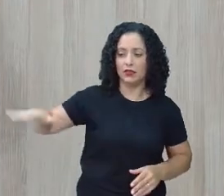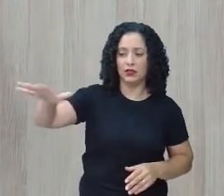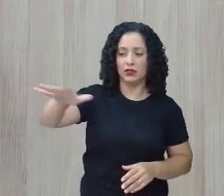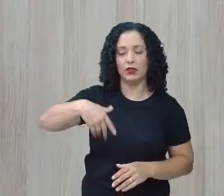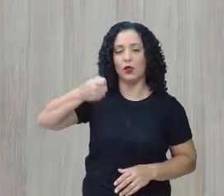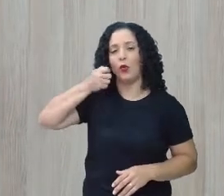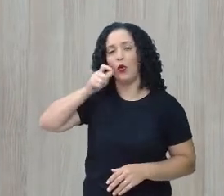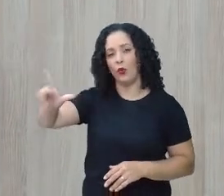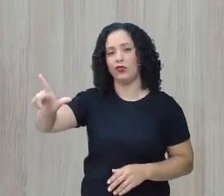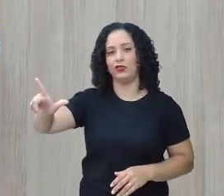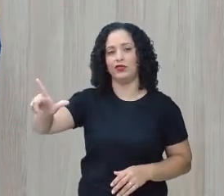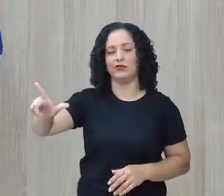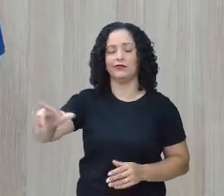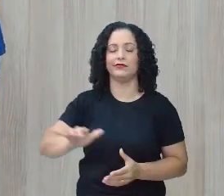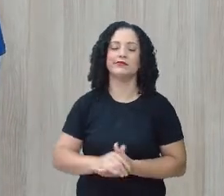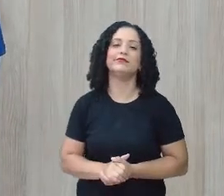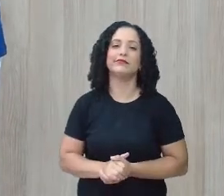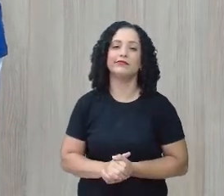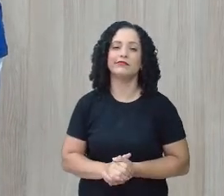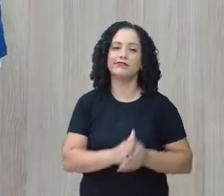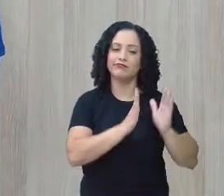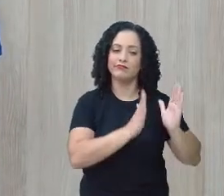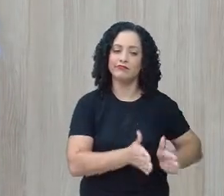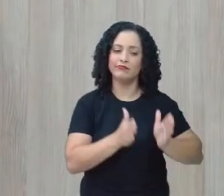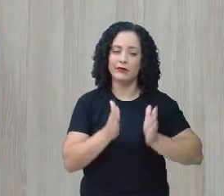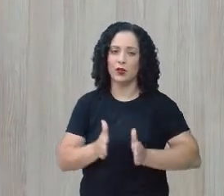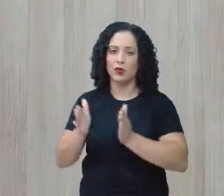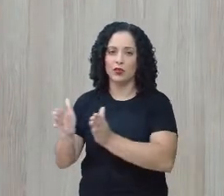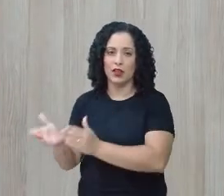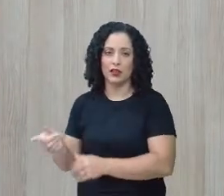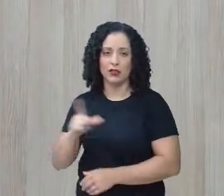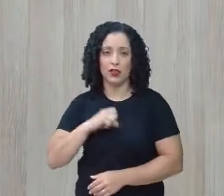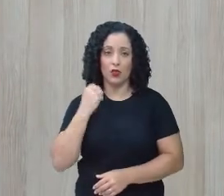Nesse processo, vão se formar 4 reinos.